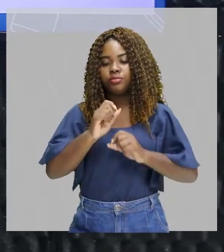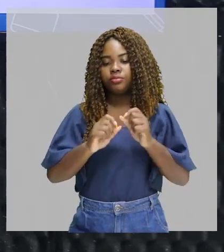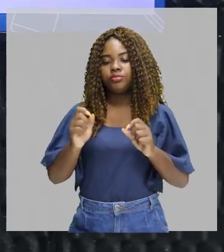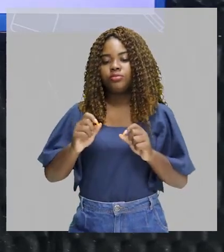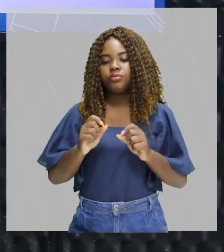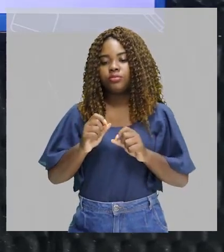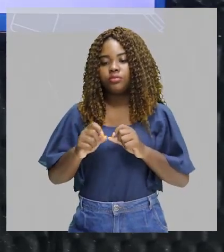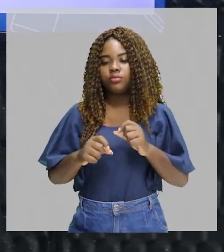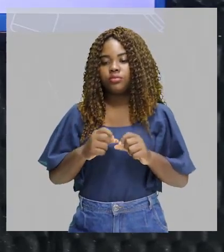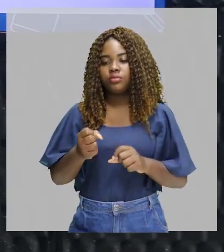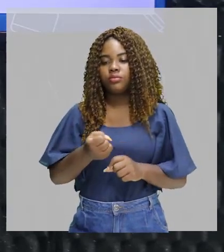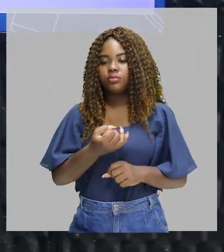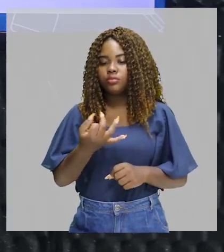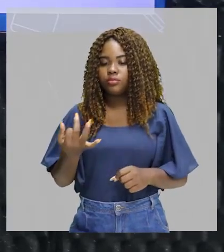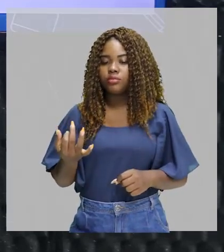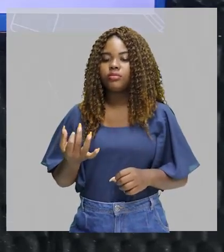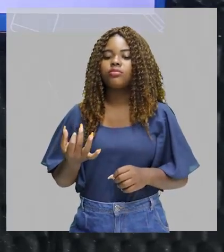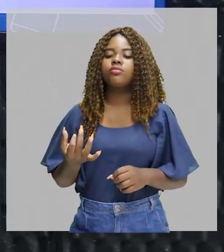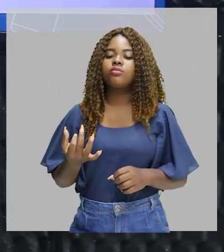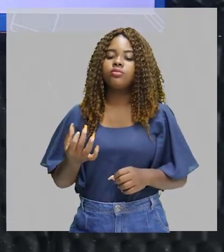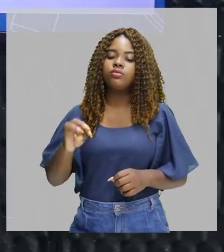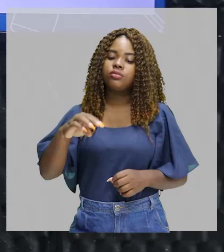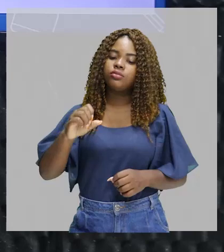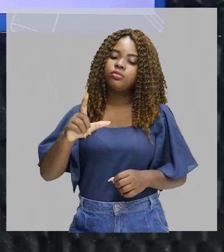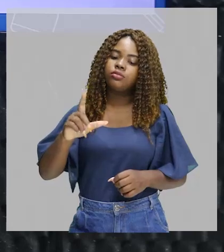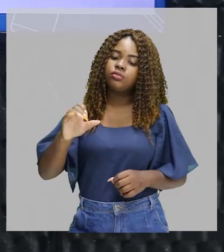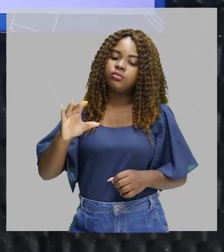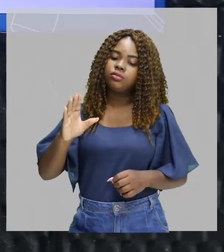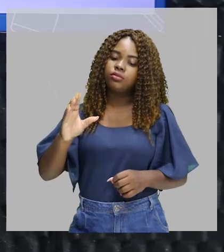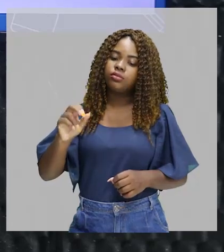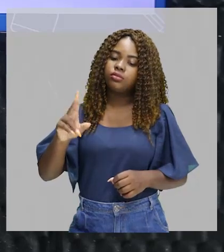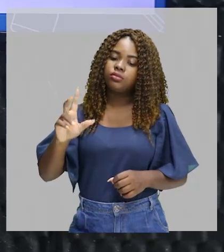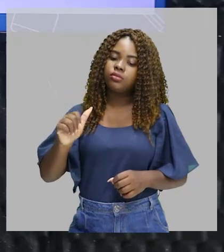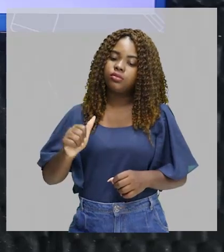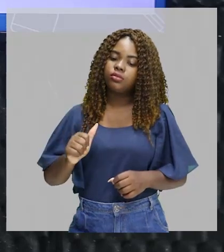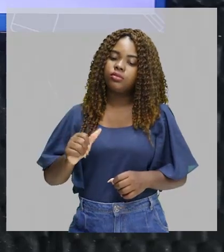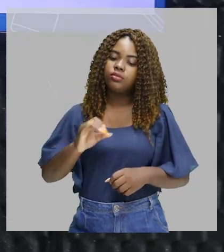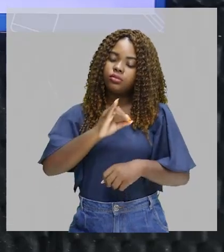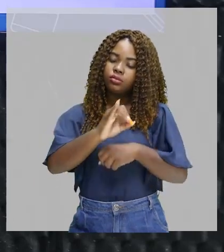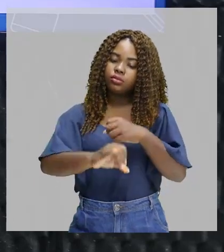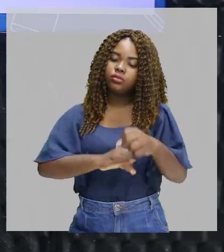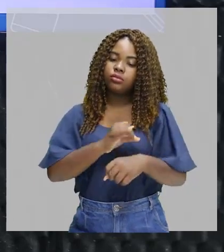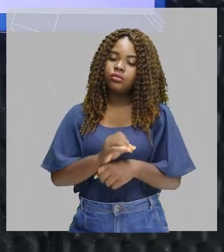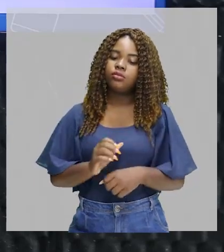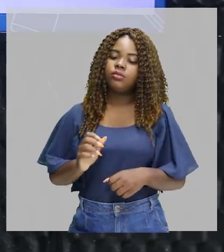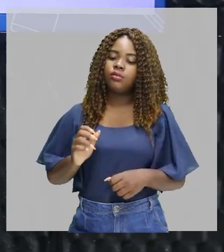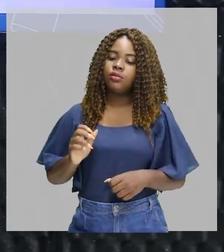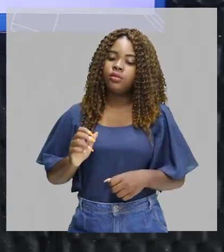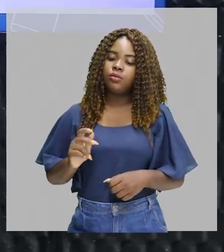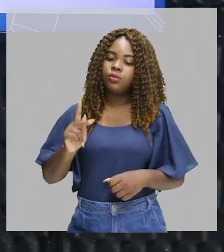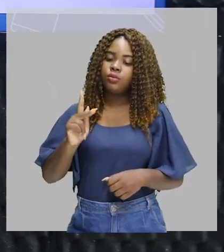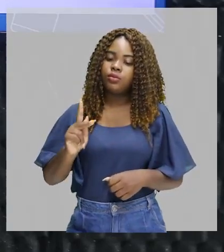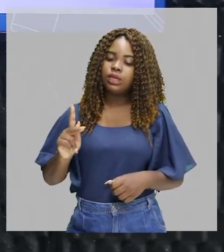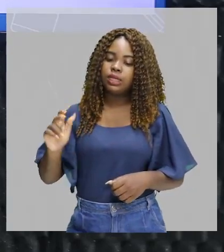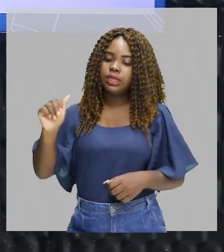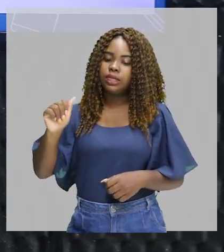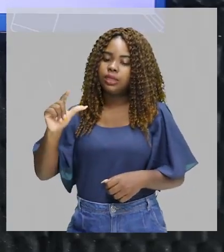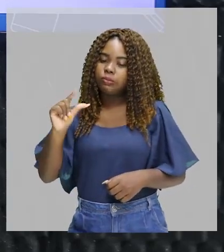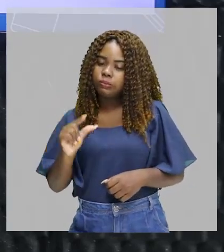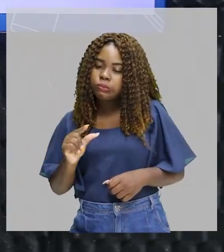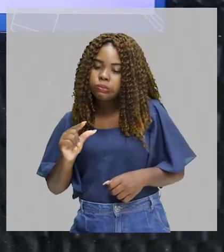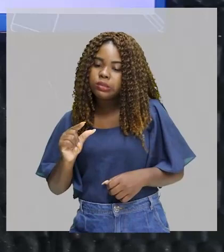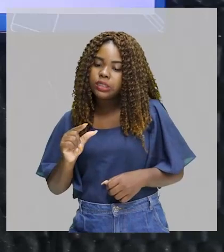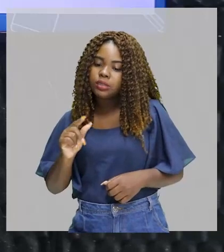moléculas ionizadas. Um Ka pequeno quer dizer que nós temos pouquíssimas moléculas